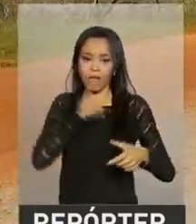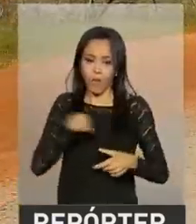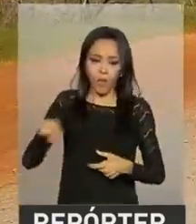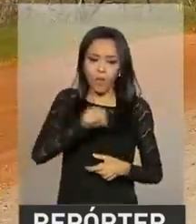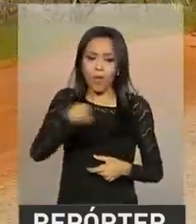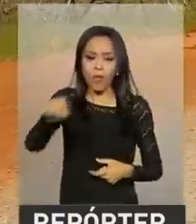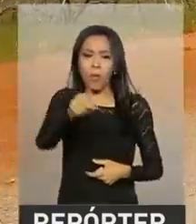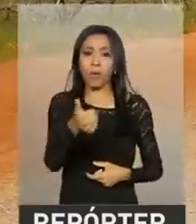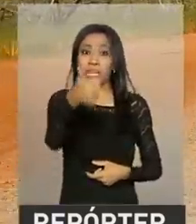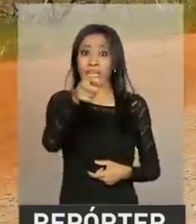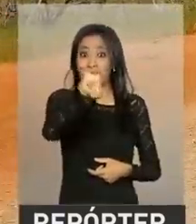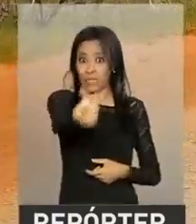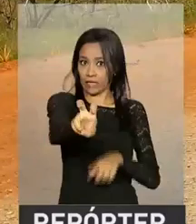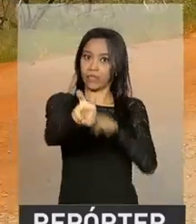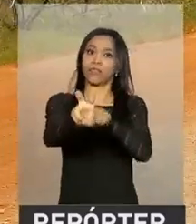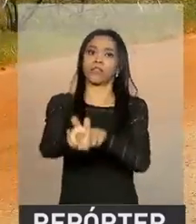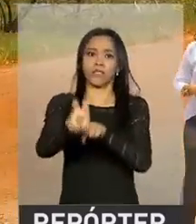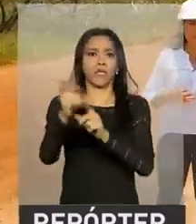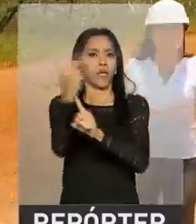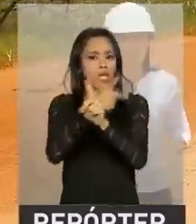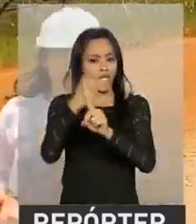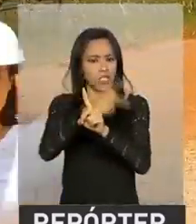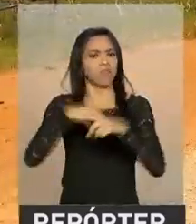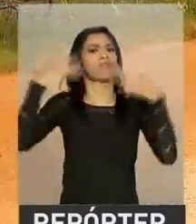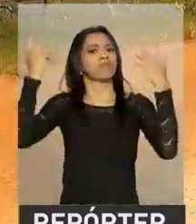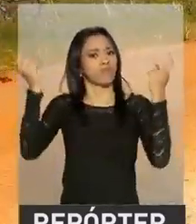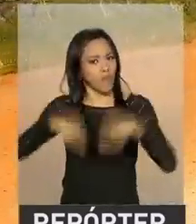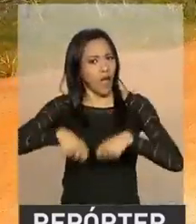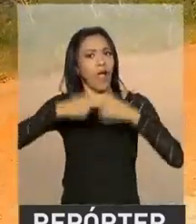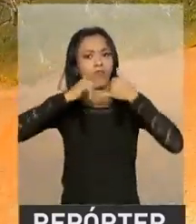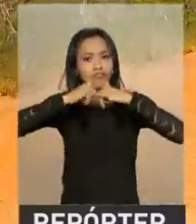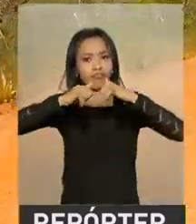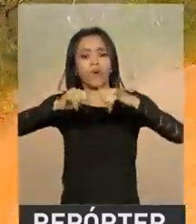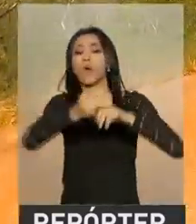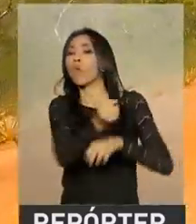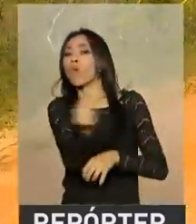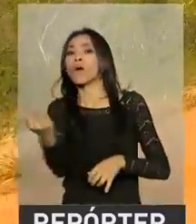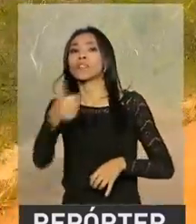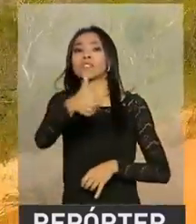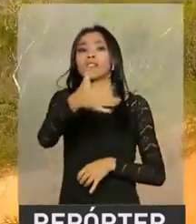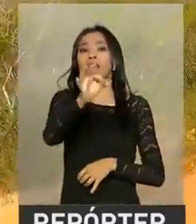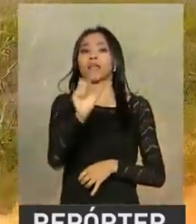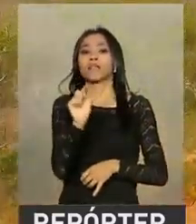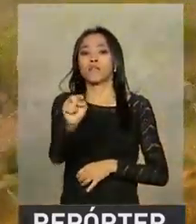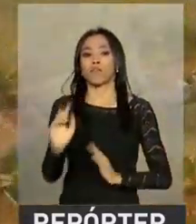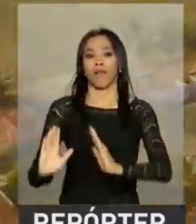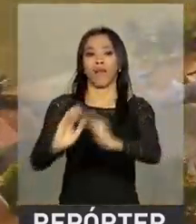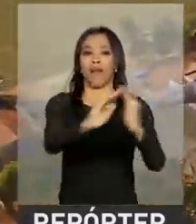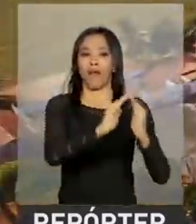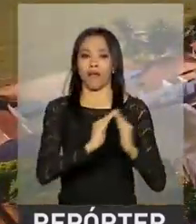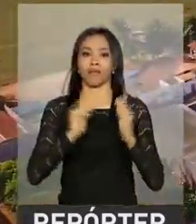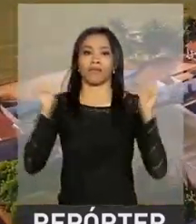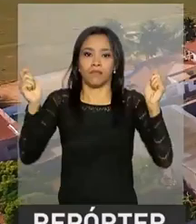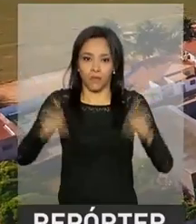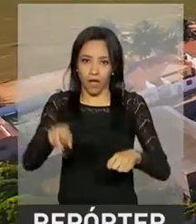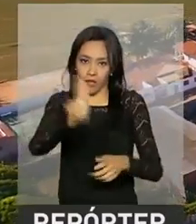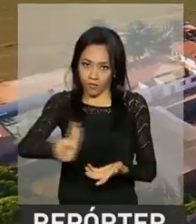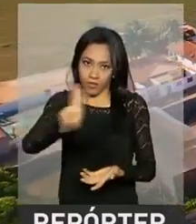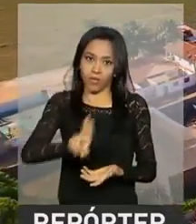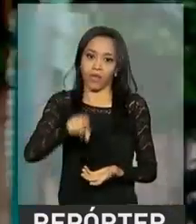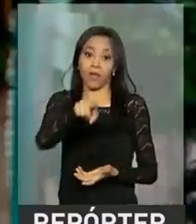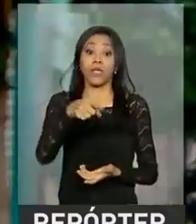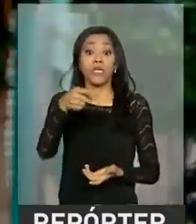Torres juntas produzem energia suficiente para abastecer 10.000 residências energia limpa que produz